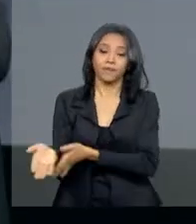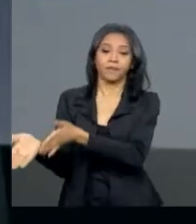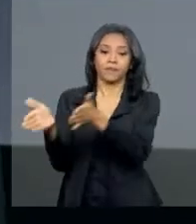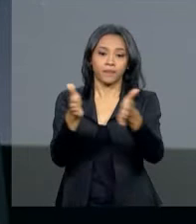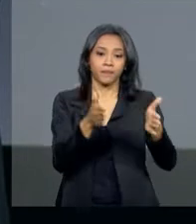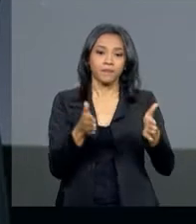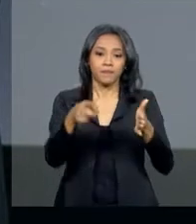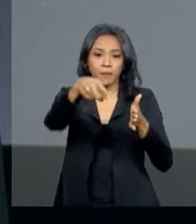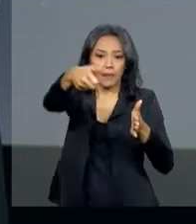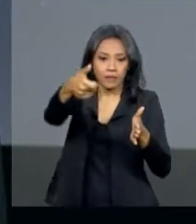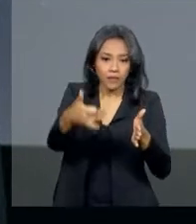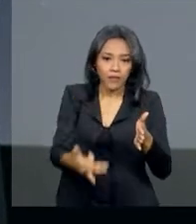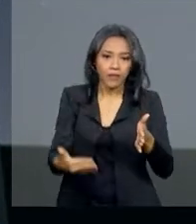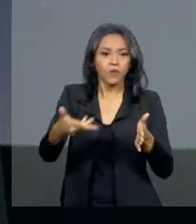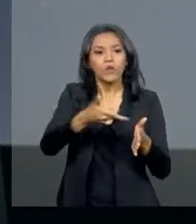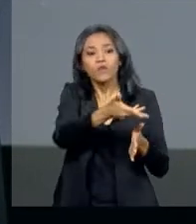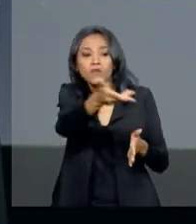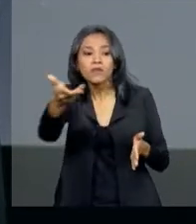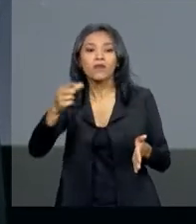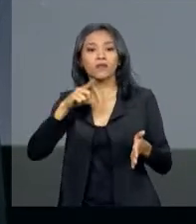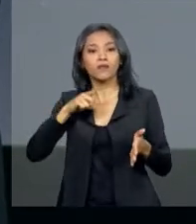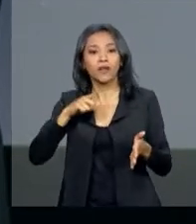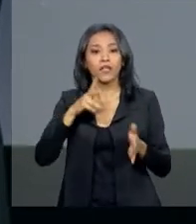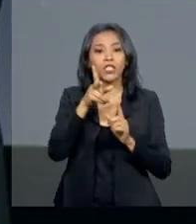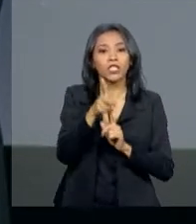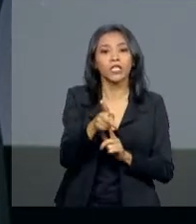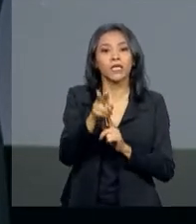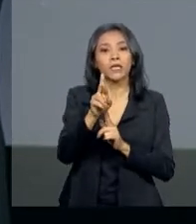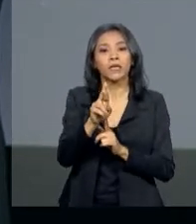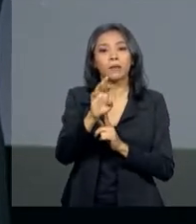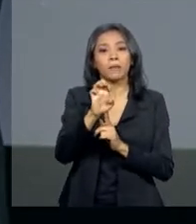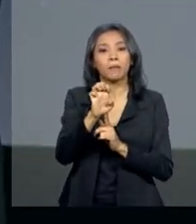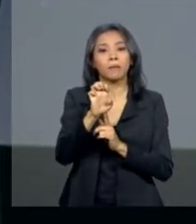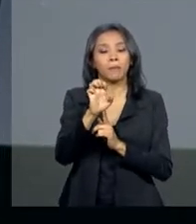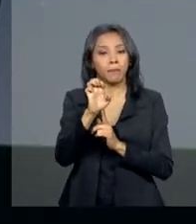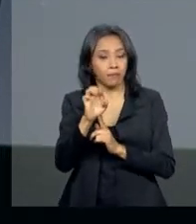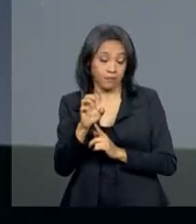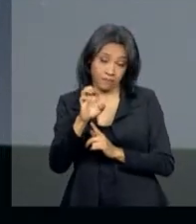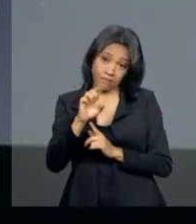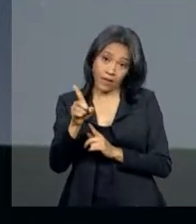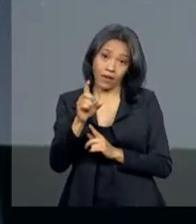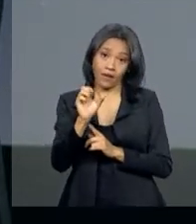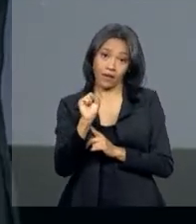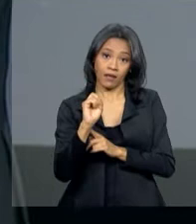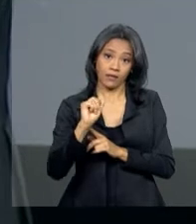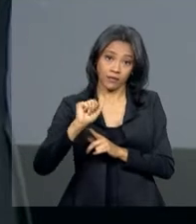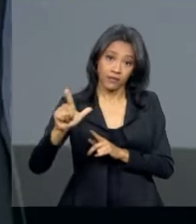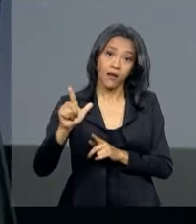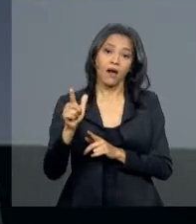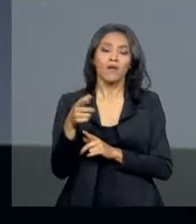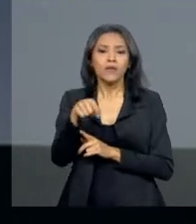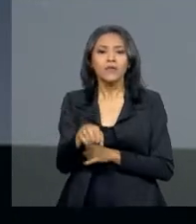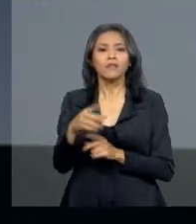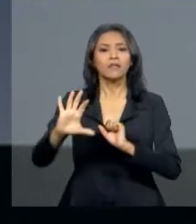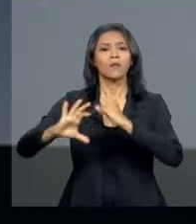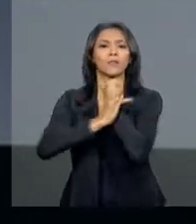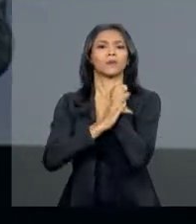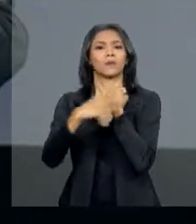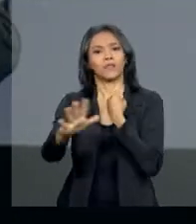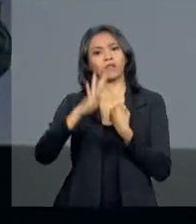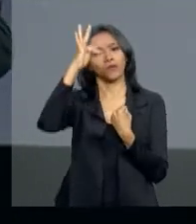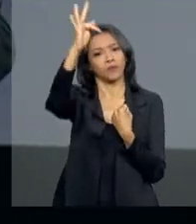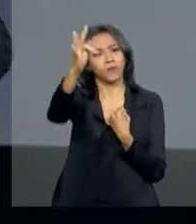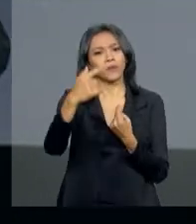tem reservas hoje no pré-sal revela um país do futuro é muito seguro é para